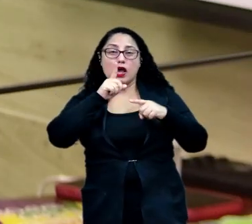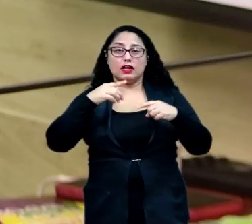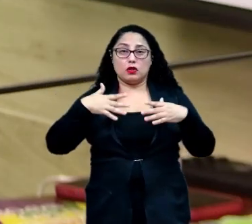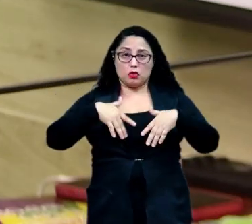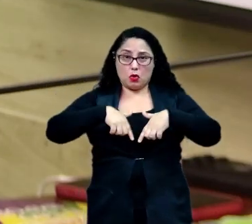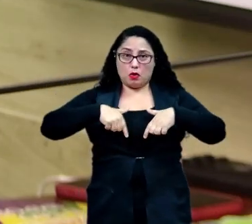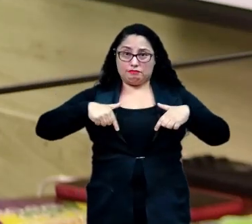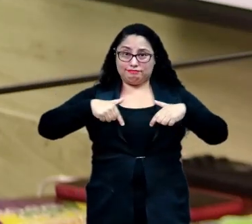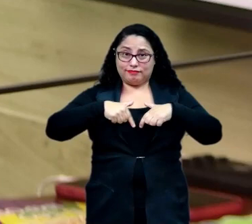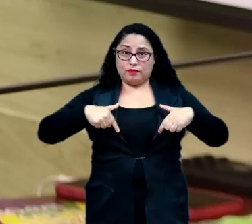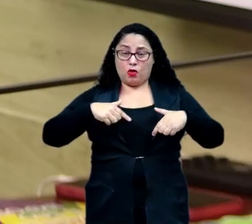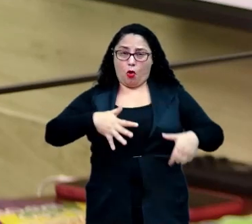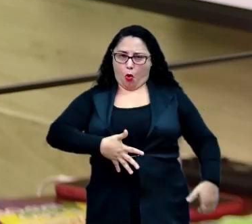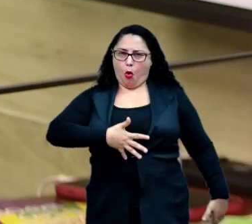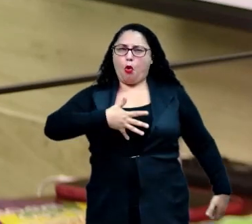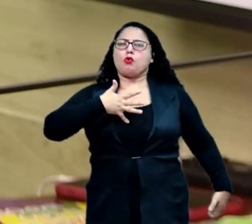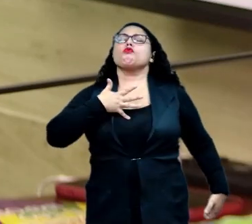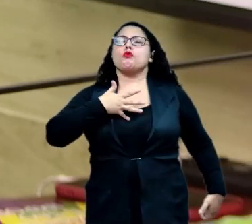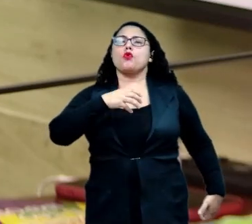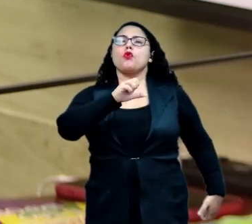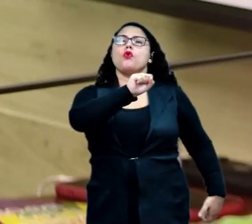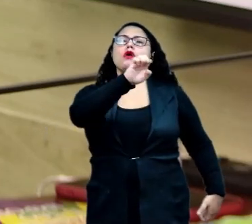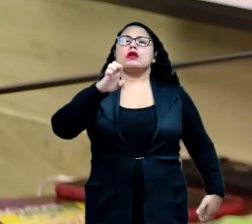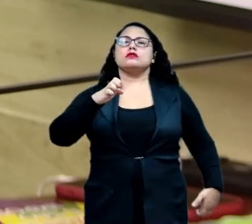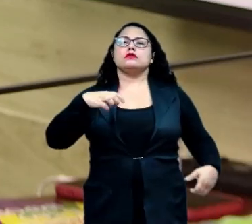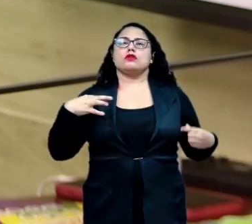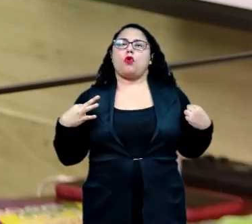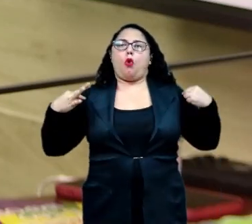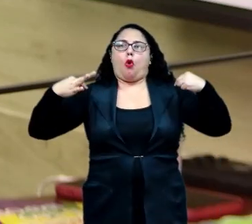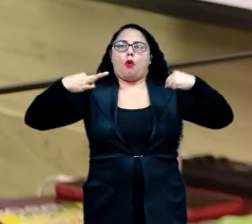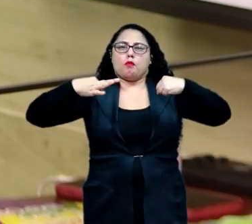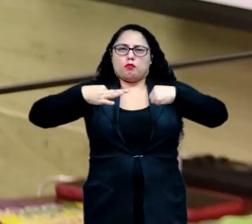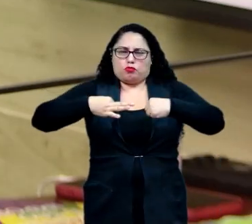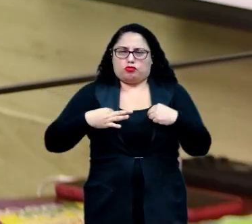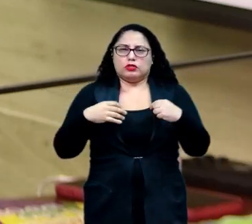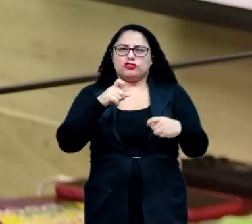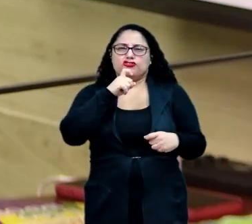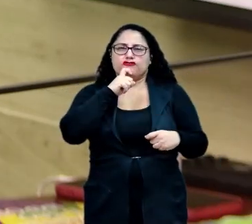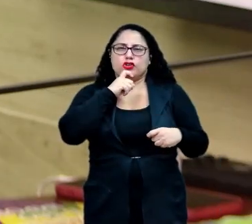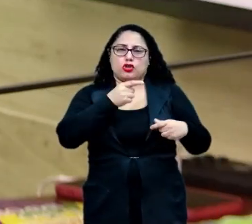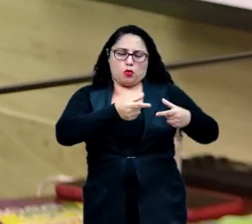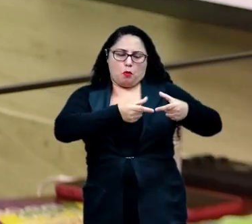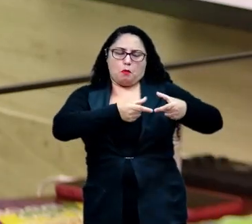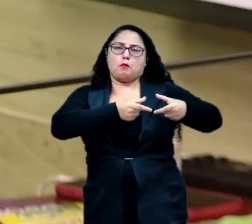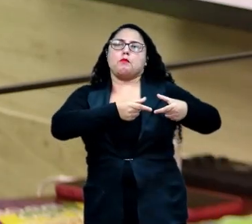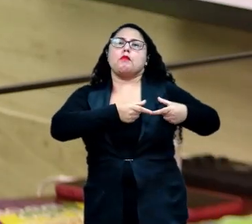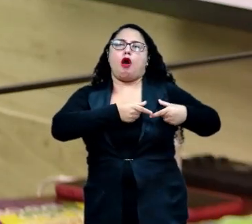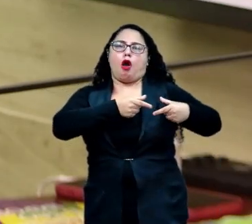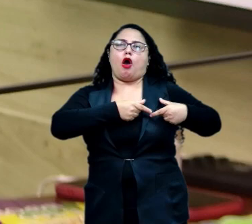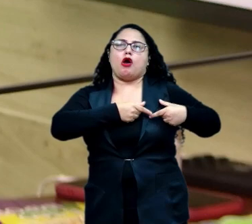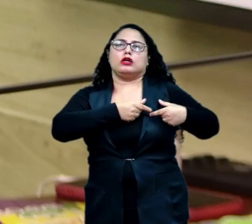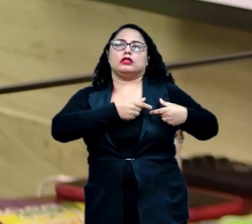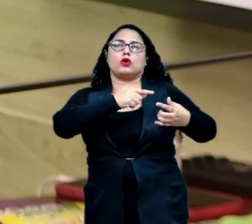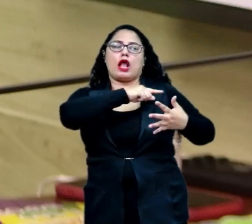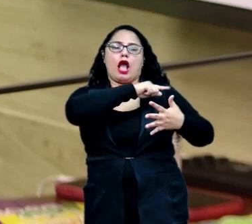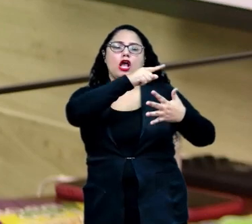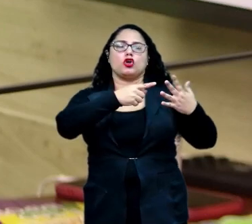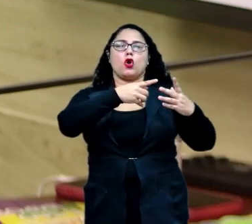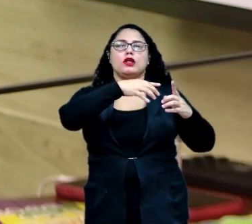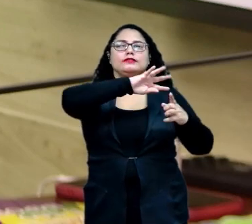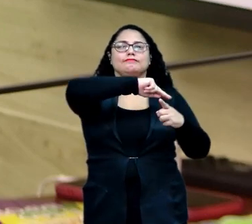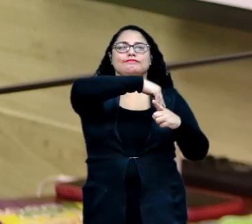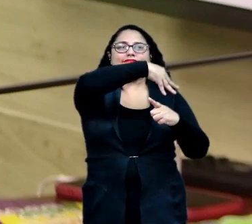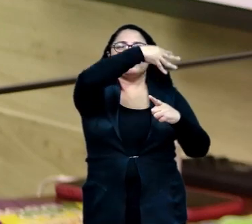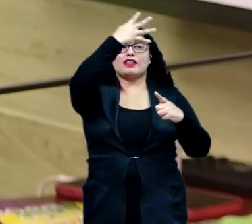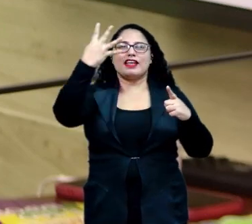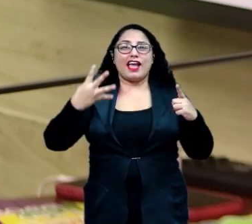expressão orgulhe-se e estou usando uma blusa de frio por cima, também tem um boto com as 6 cores do arco-íris. Então o